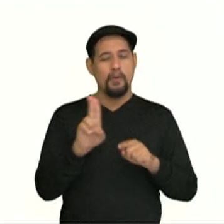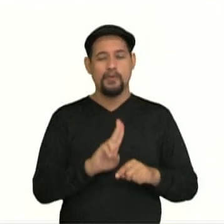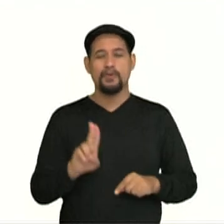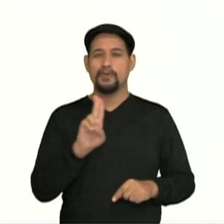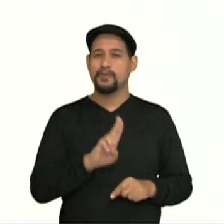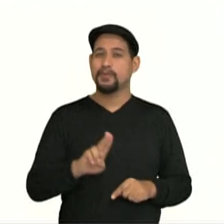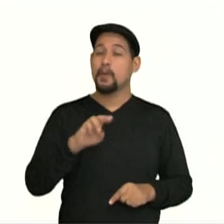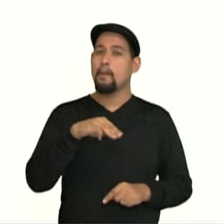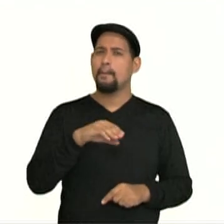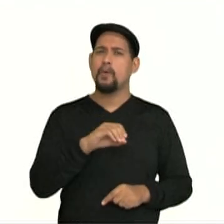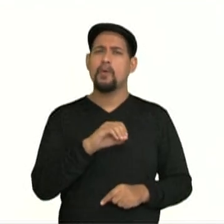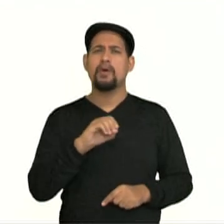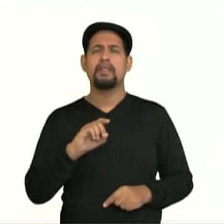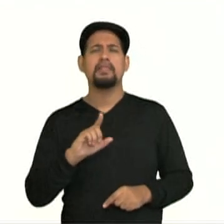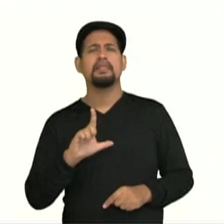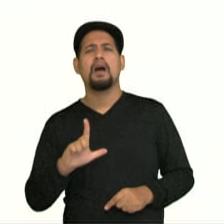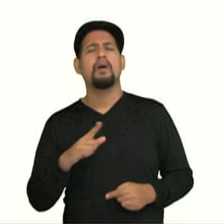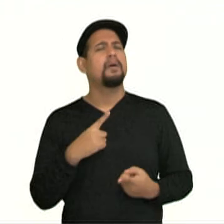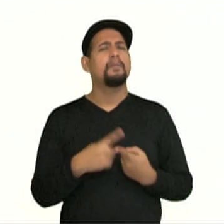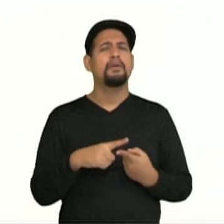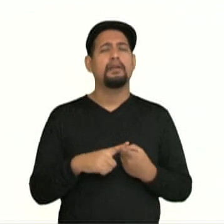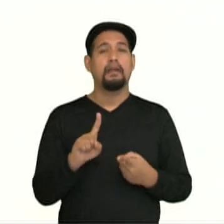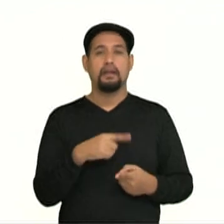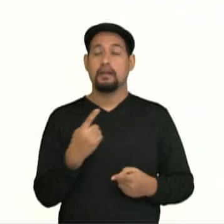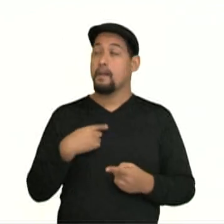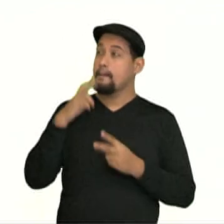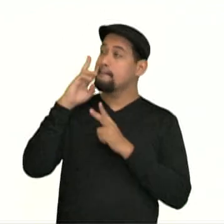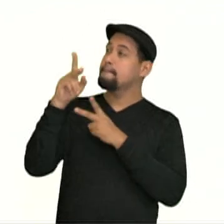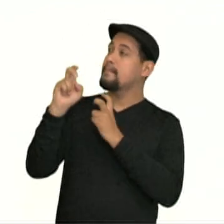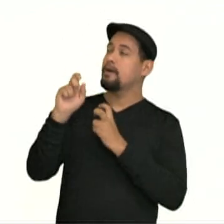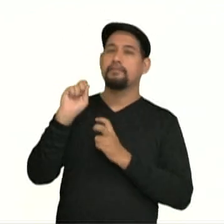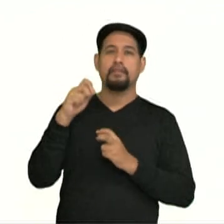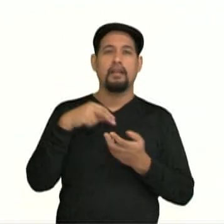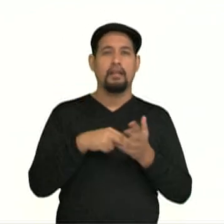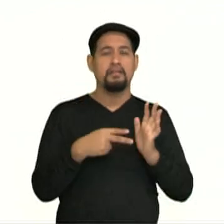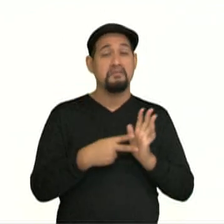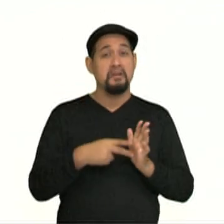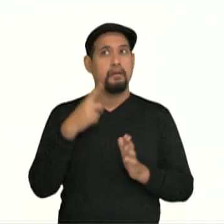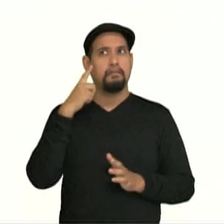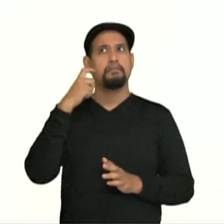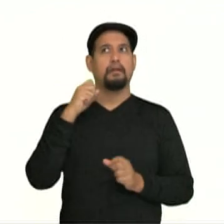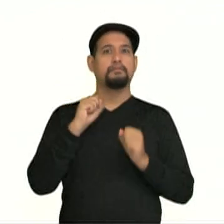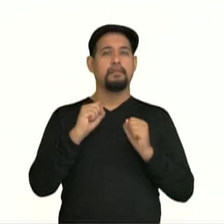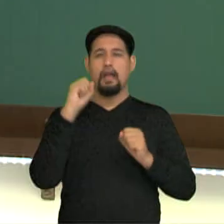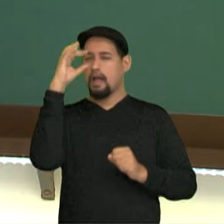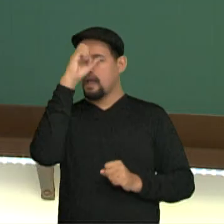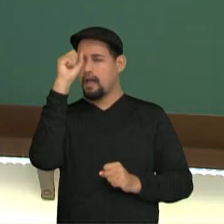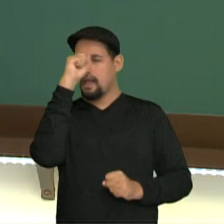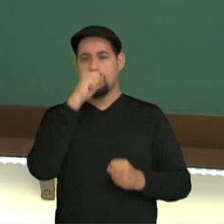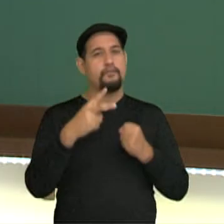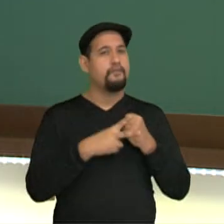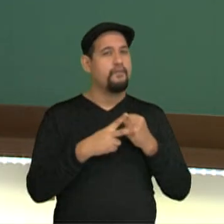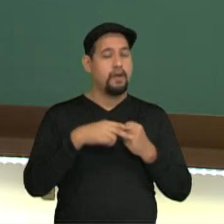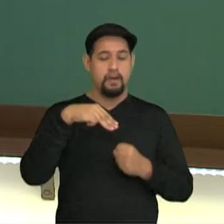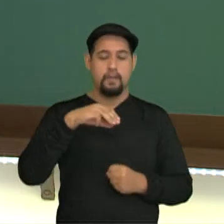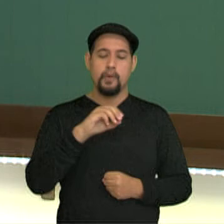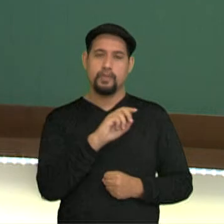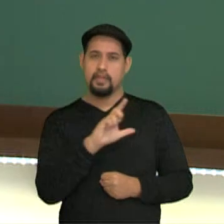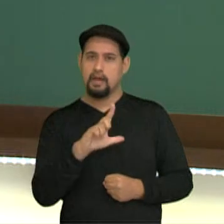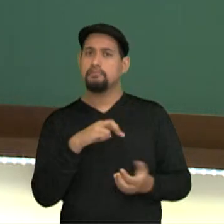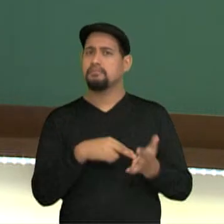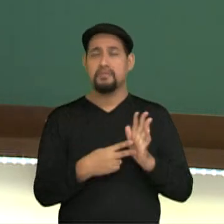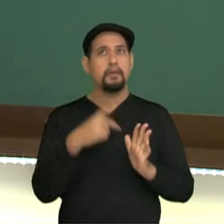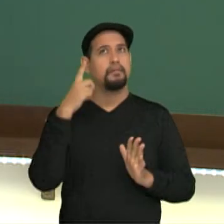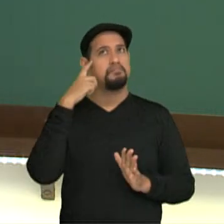do modal. Para quê? Para que nós percebamos que isso aqui é uma possibilidade. Aprender os verbos modais é uma